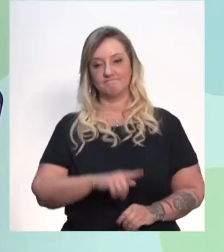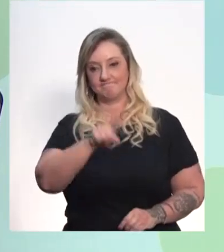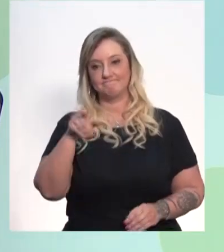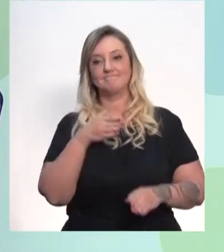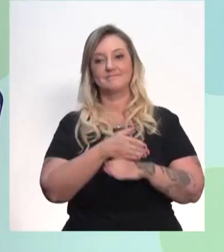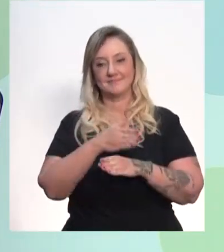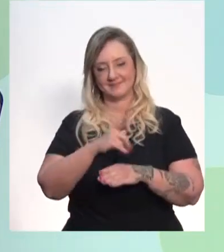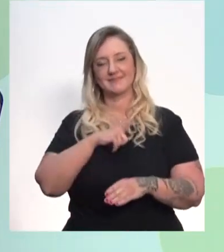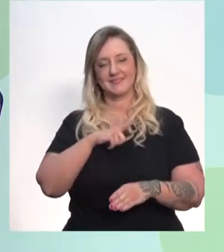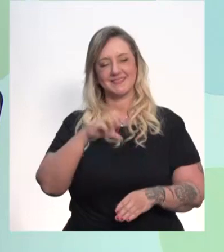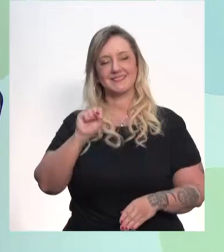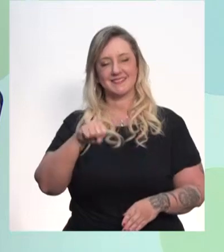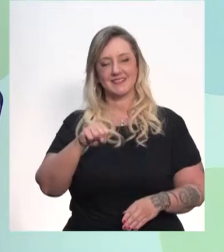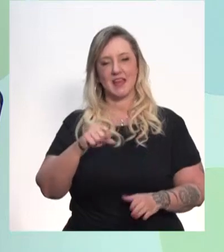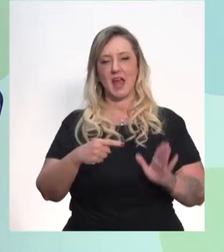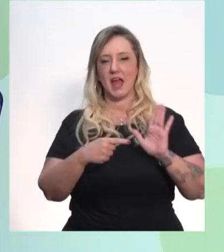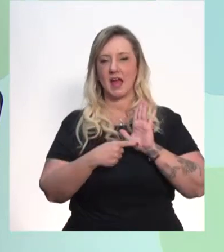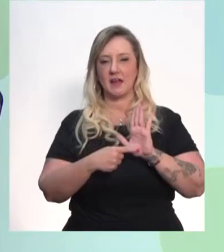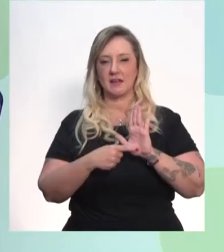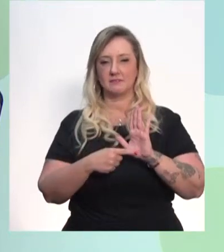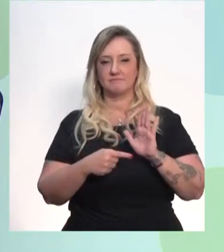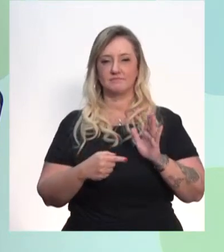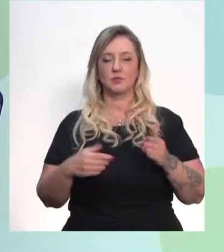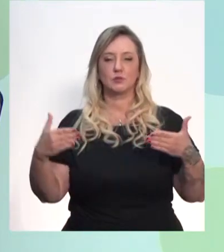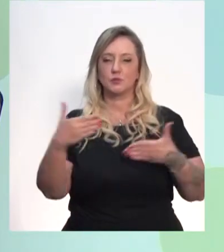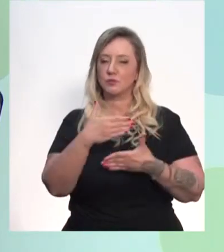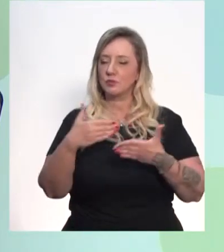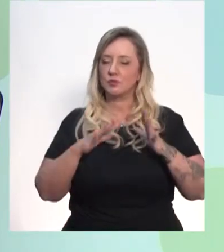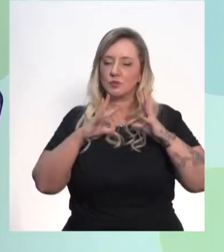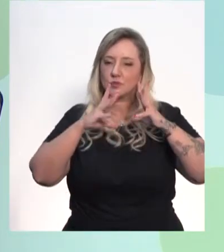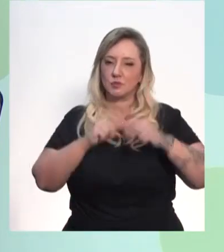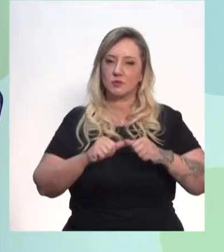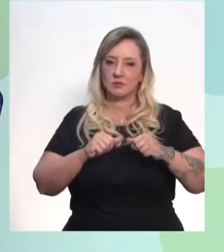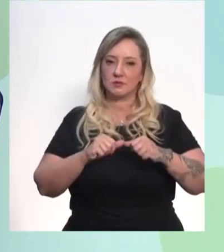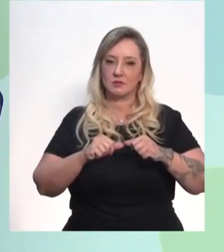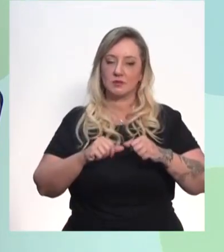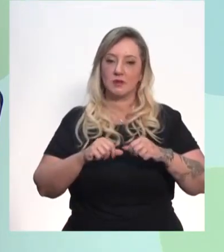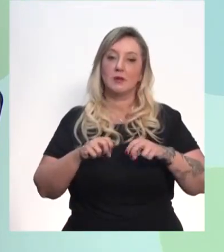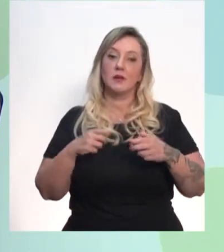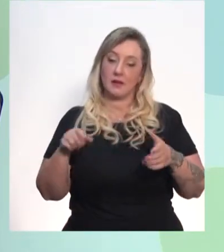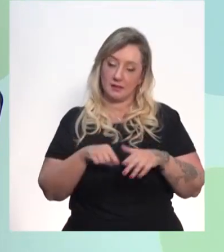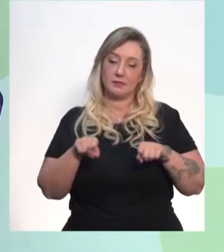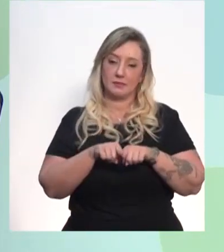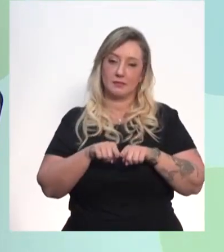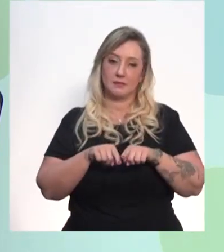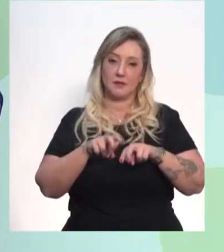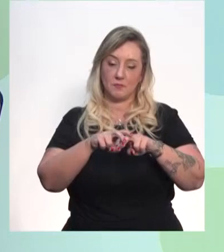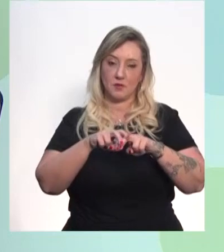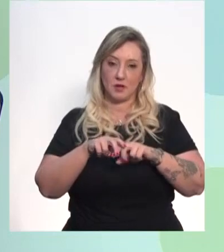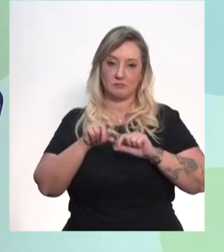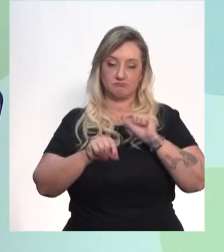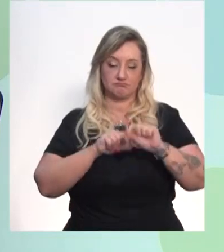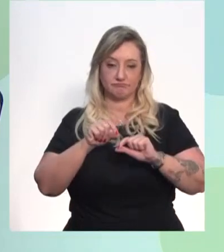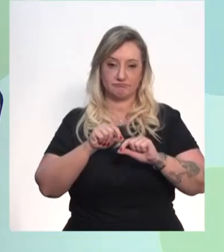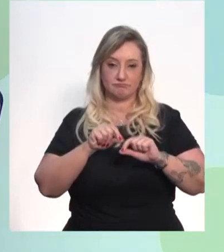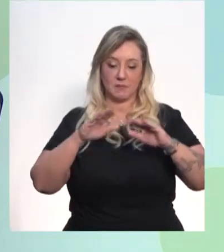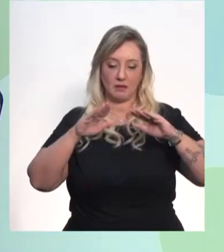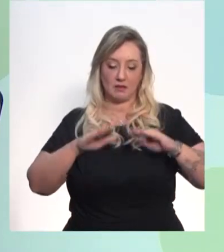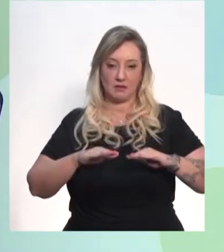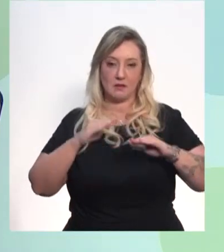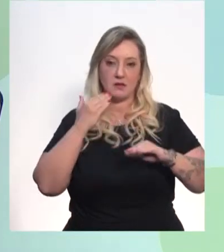com vocês, nas questões que foram encaminhadas pela diretoria de ensino, pela própria escola, tá? Então, fiquem tranquilos que, de um